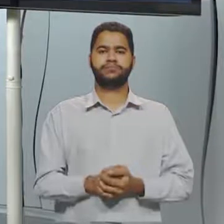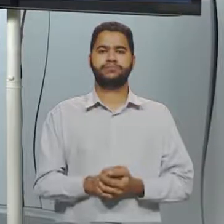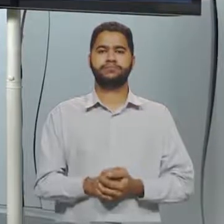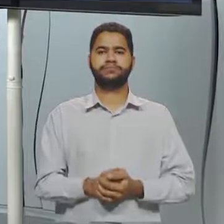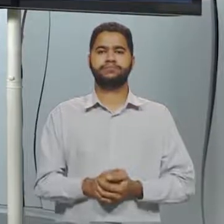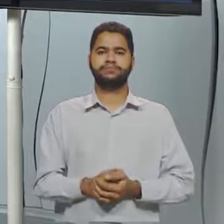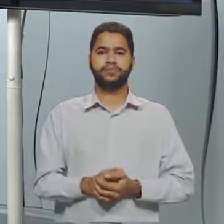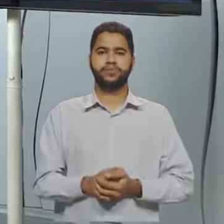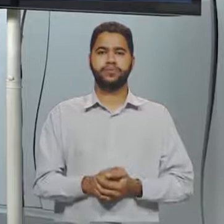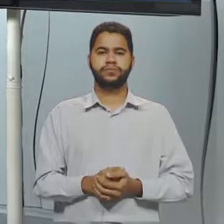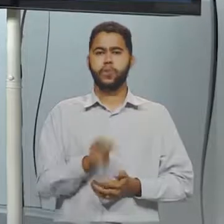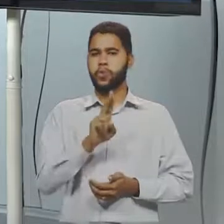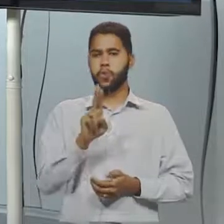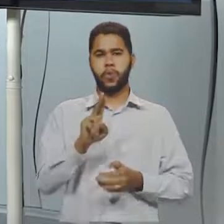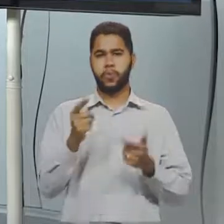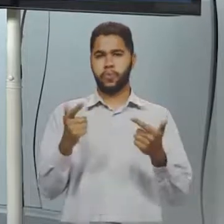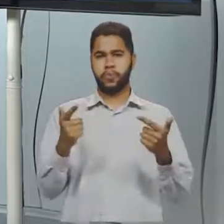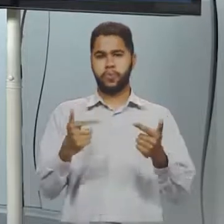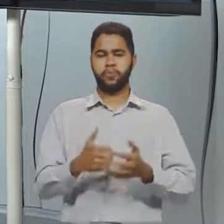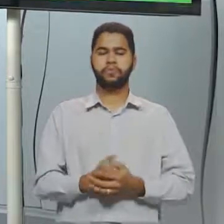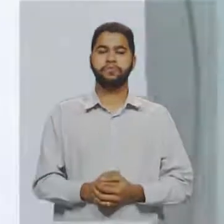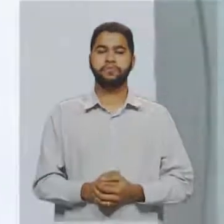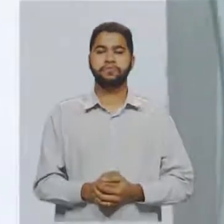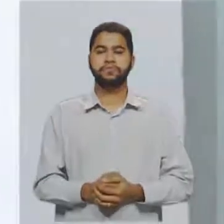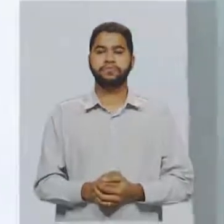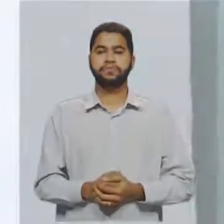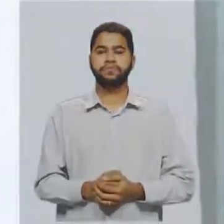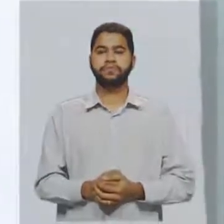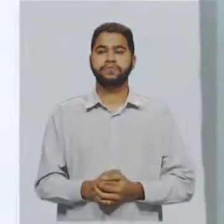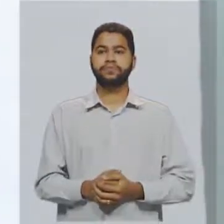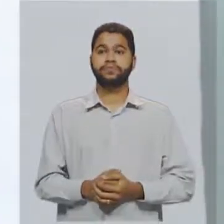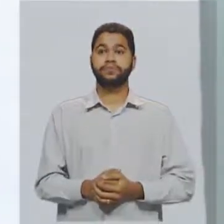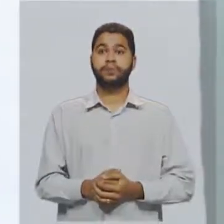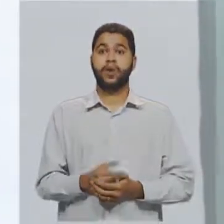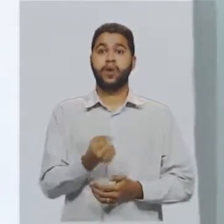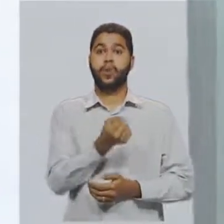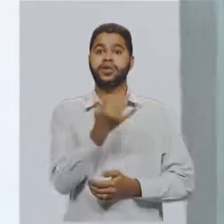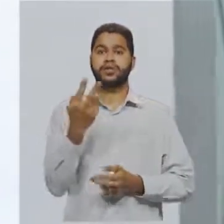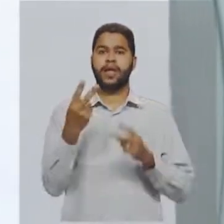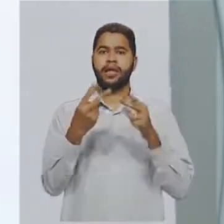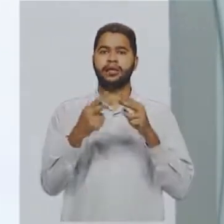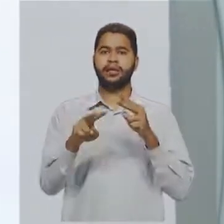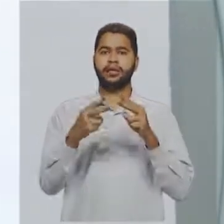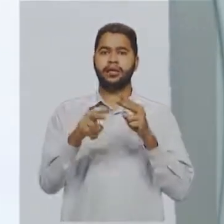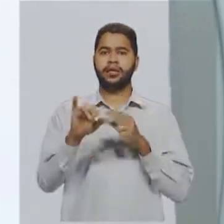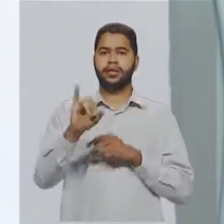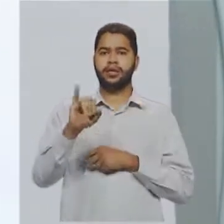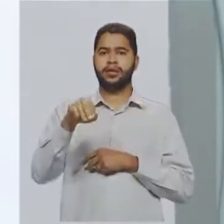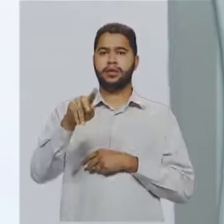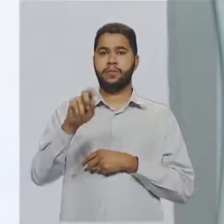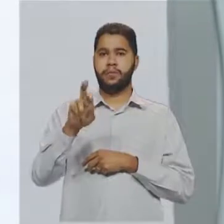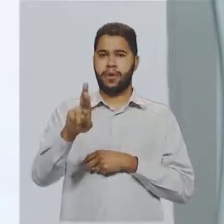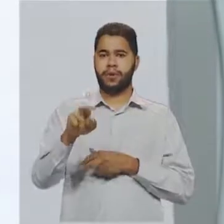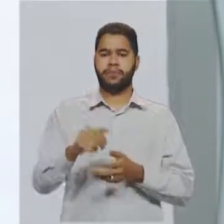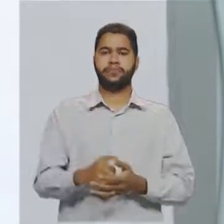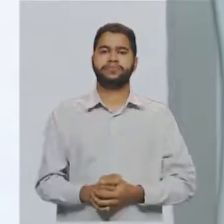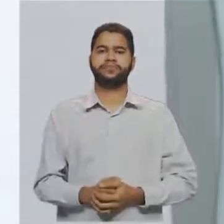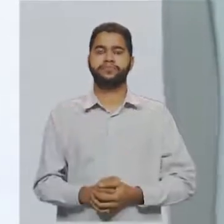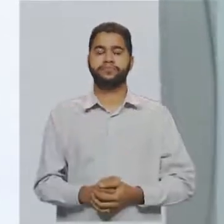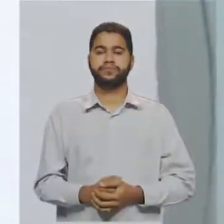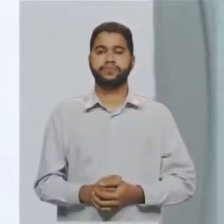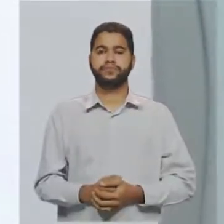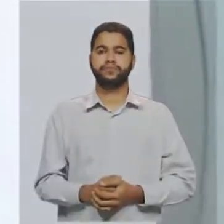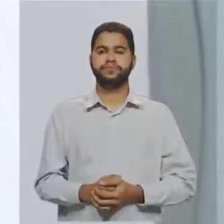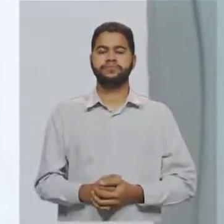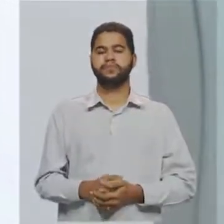se identificar. Vamos lá. Quantidade ímpar. Então, isso. Vou colocar